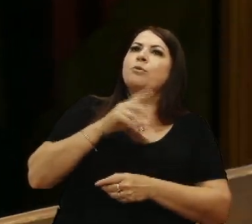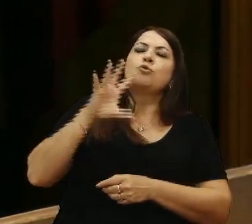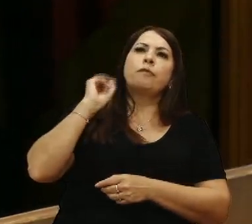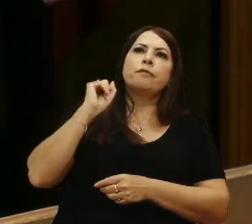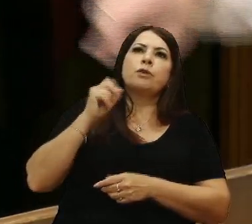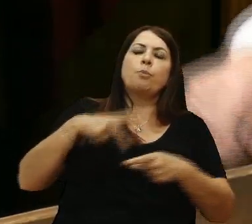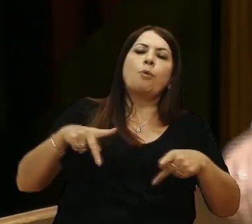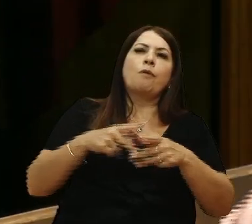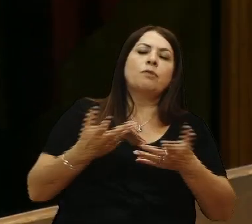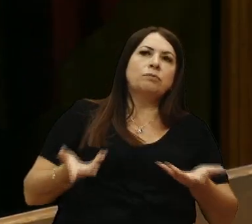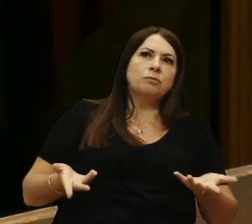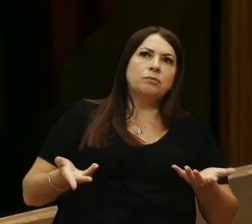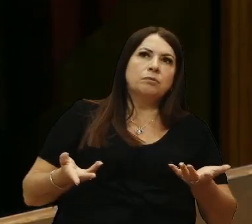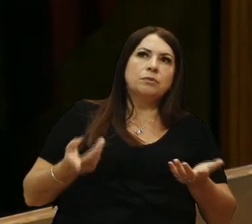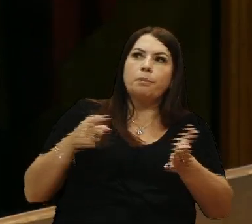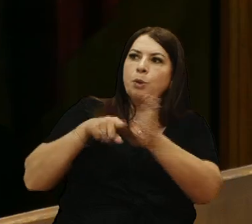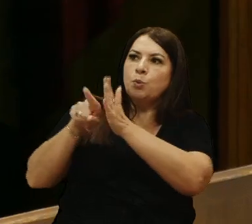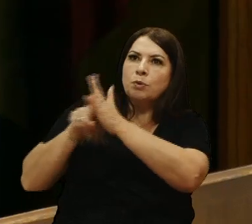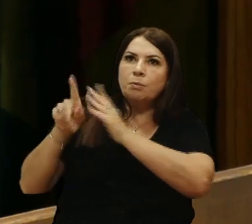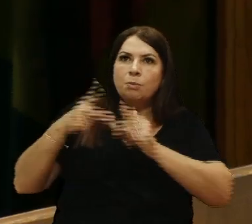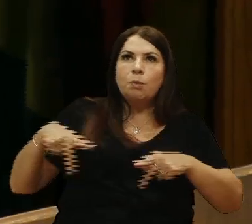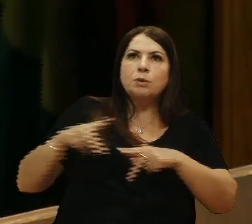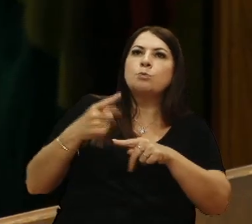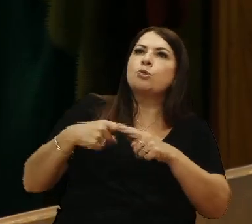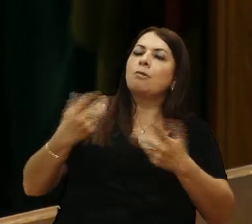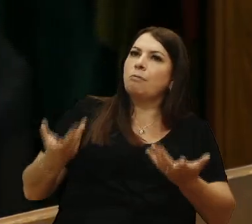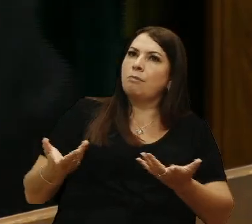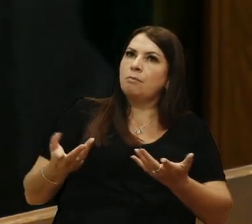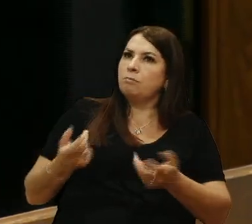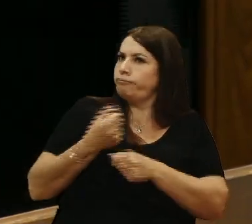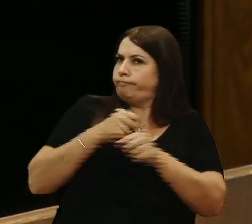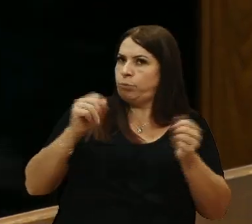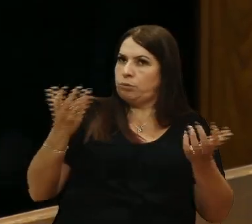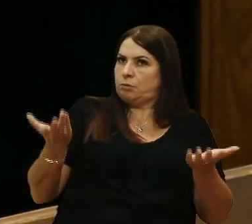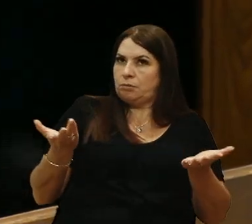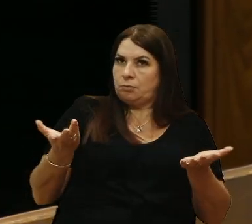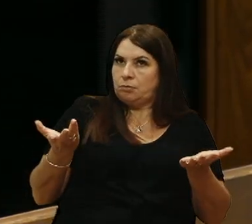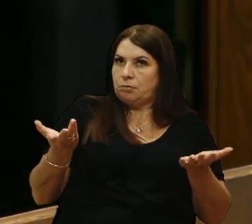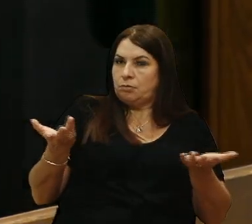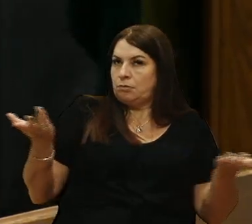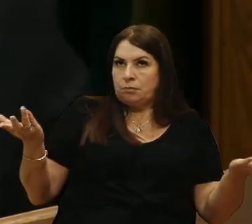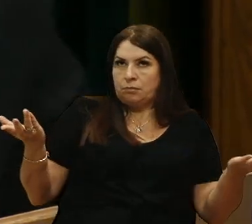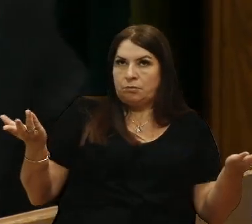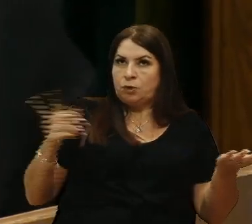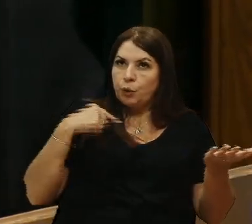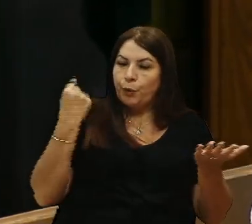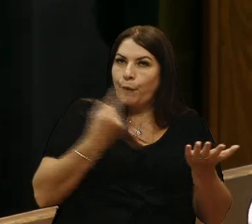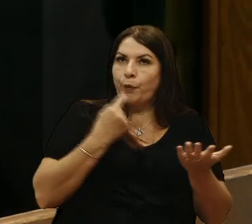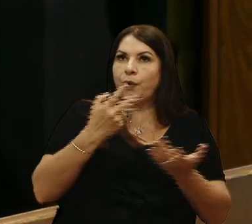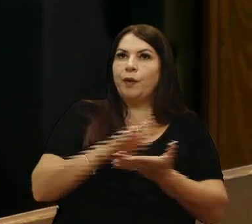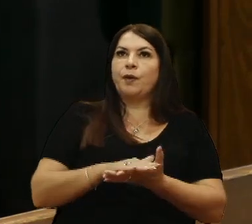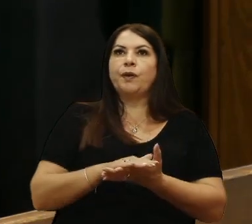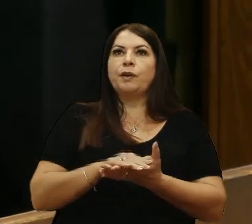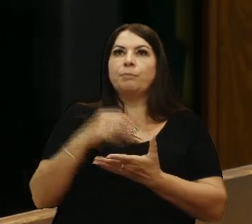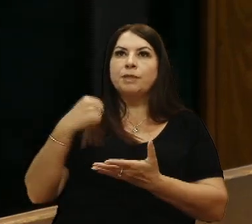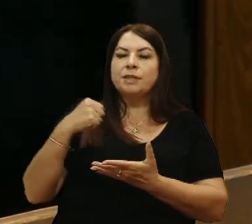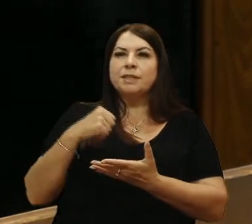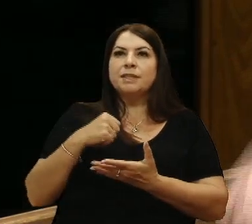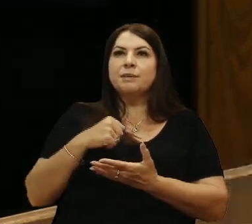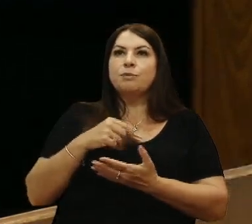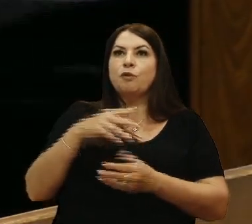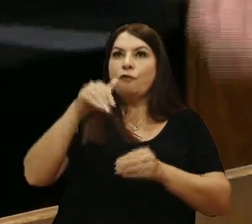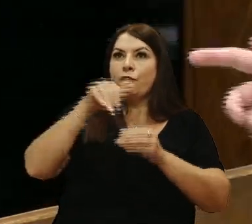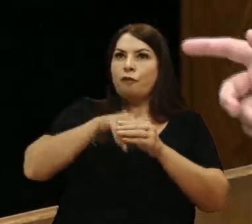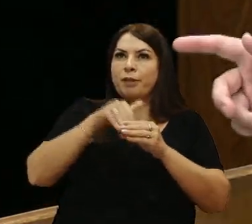que tem tanto medo de consultar a população? Não é possível que nós precisemos apreciar